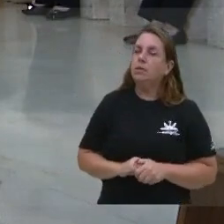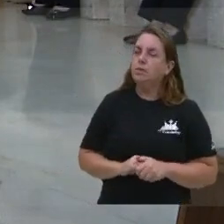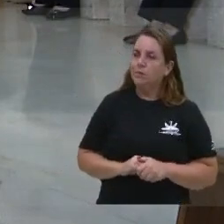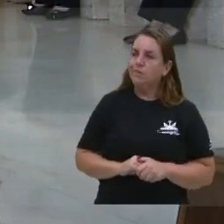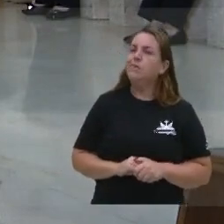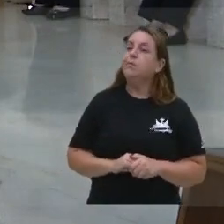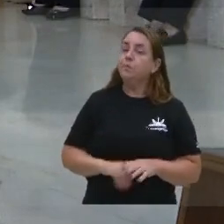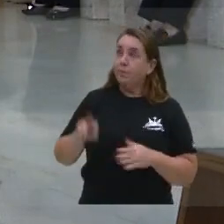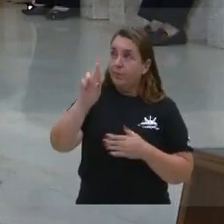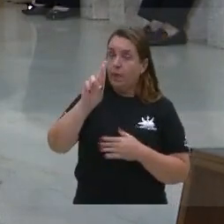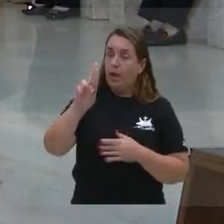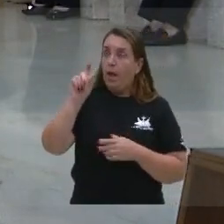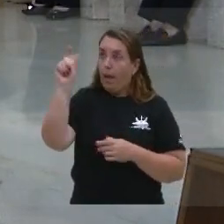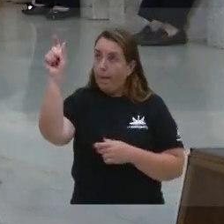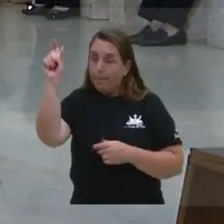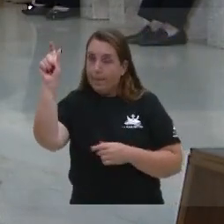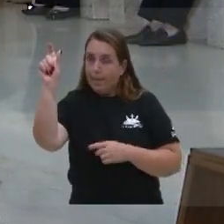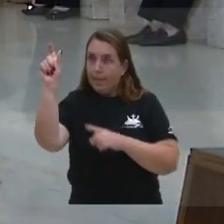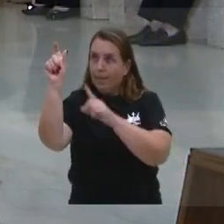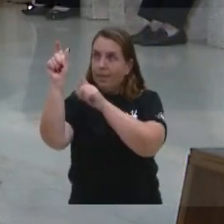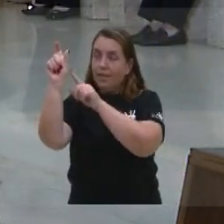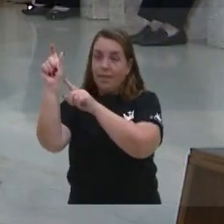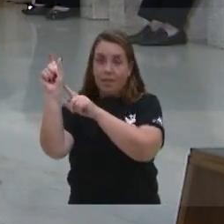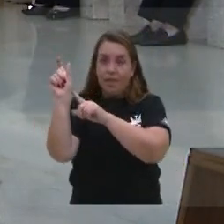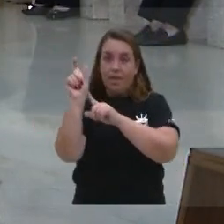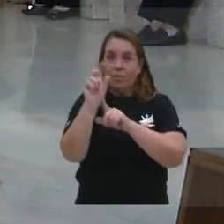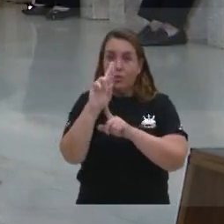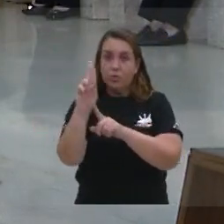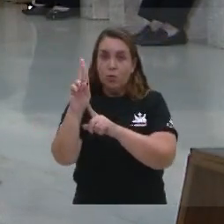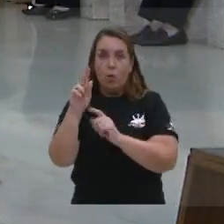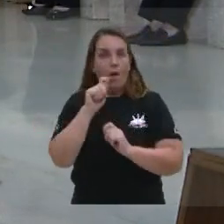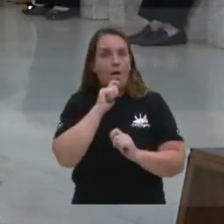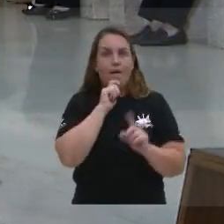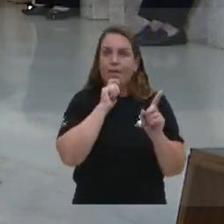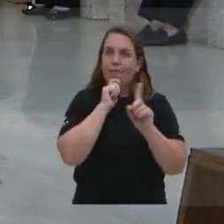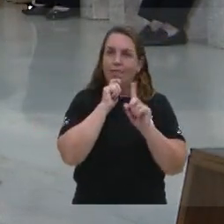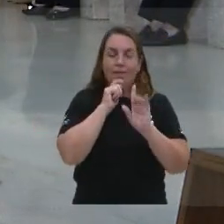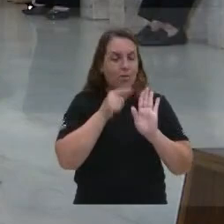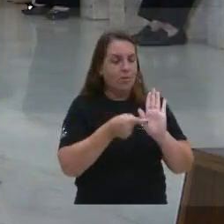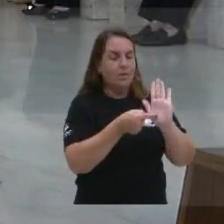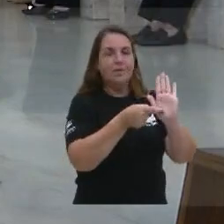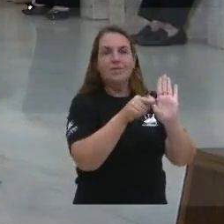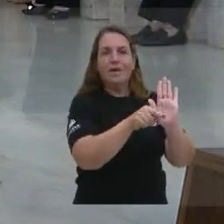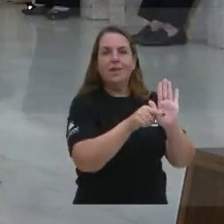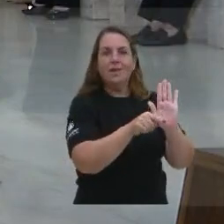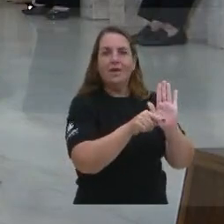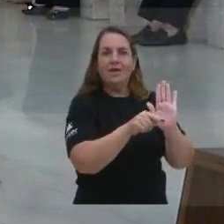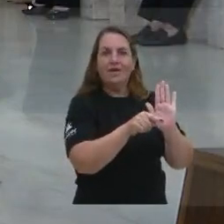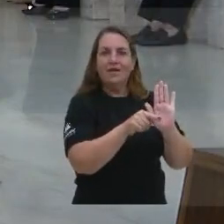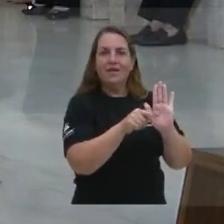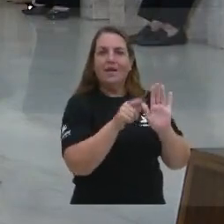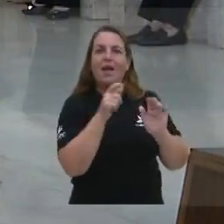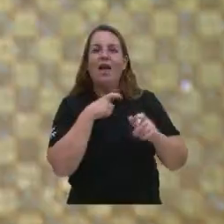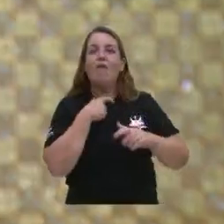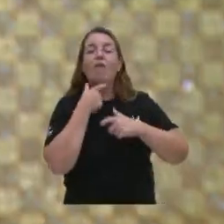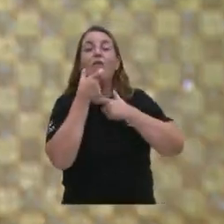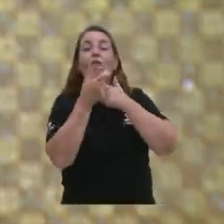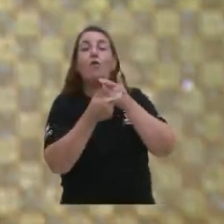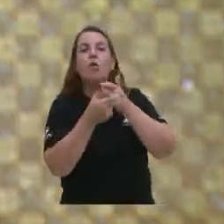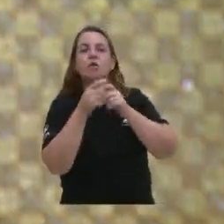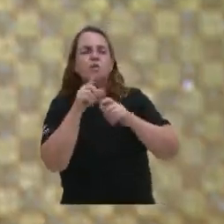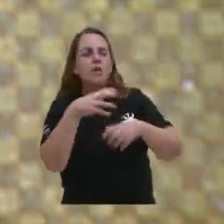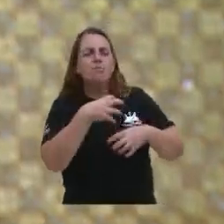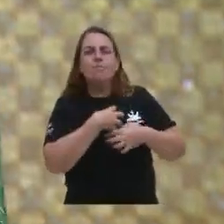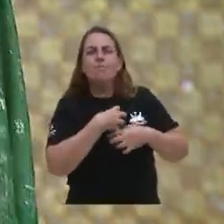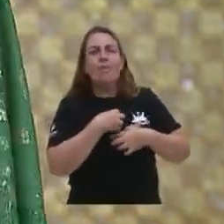a palavra do Senhor ainda não lhe havia sido manifestada, a voz do Senhor não havia